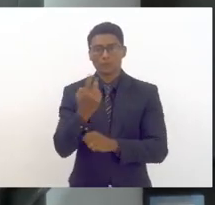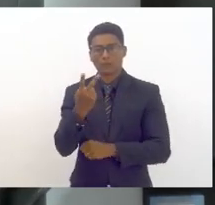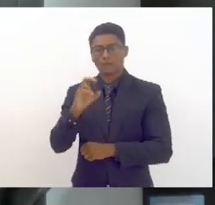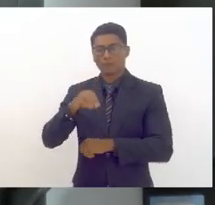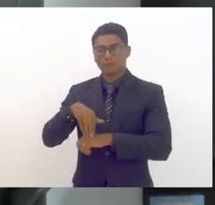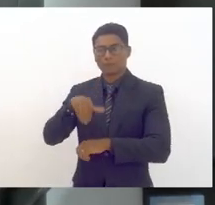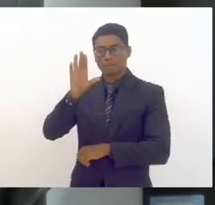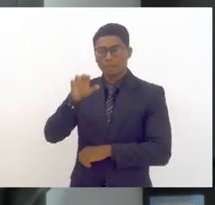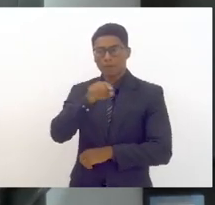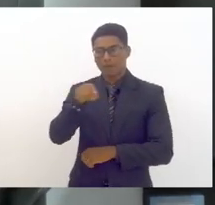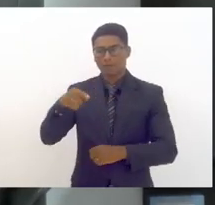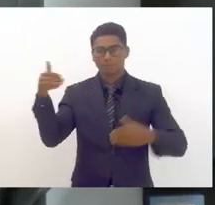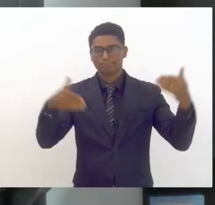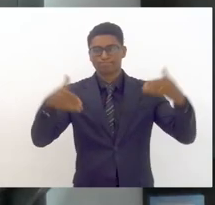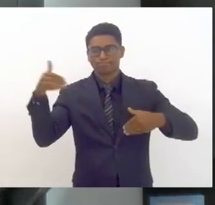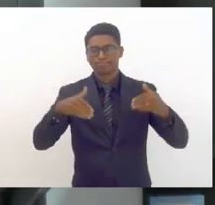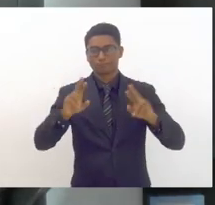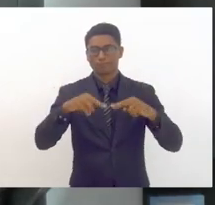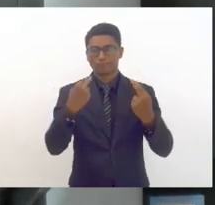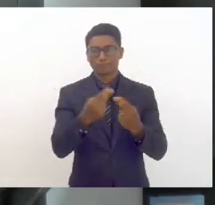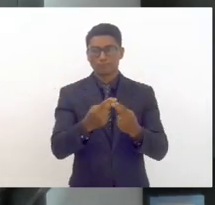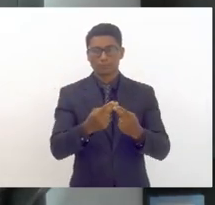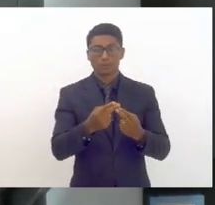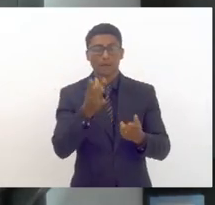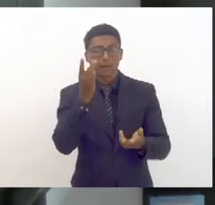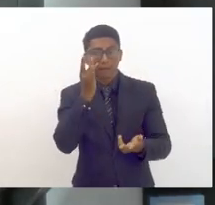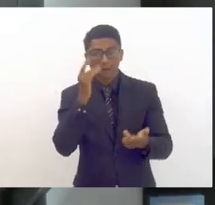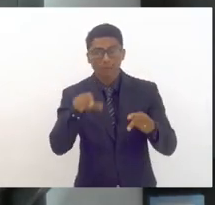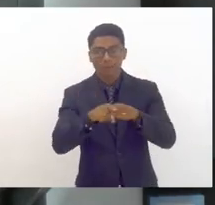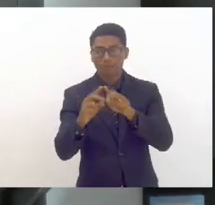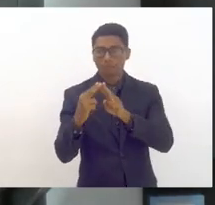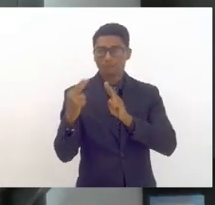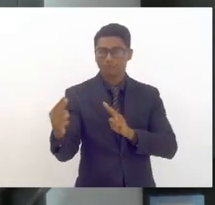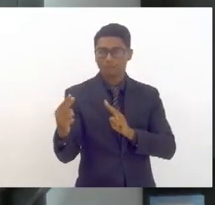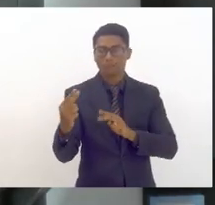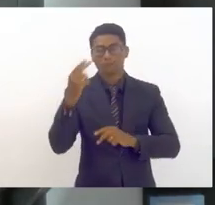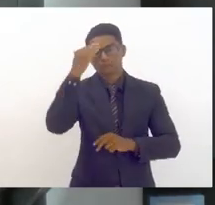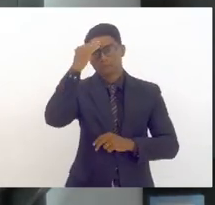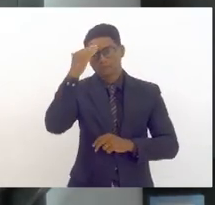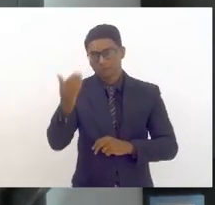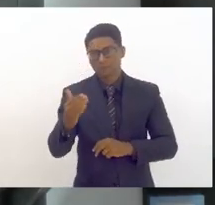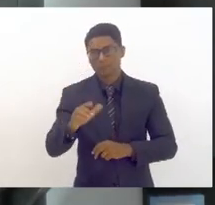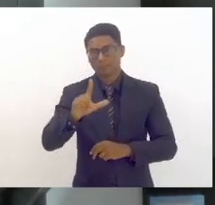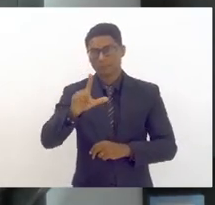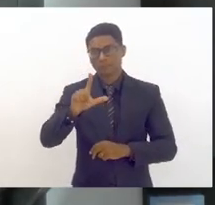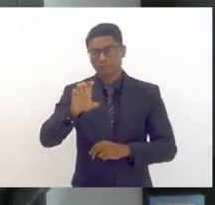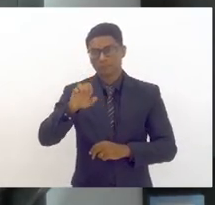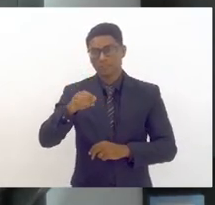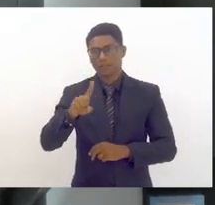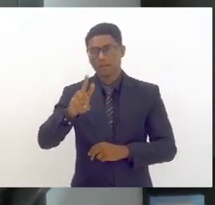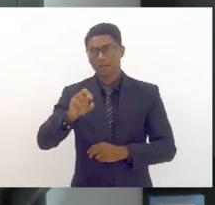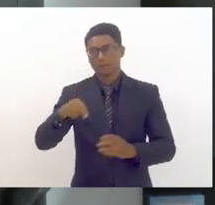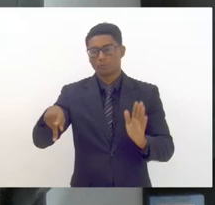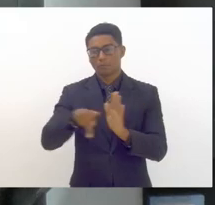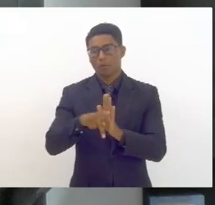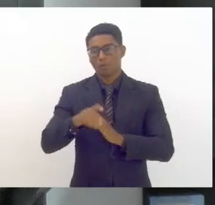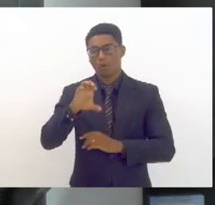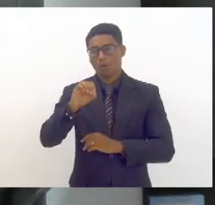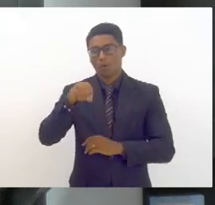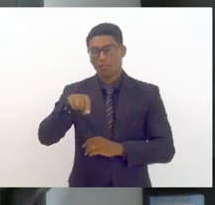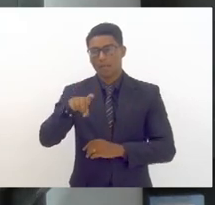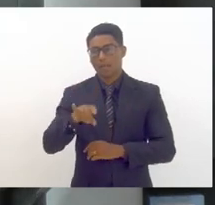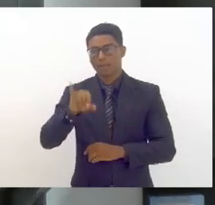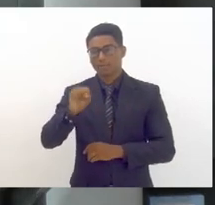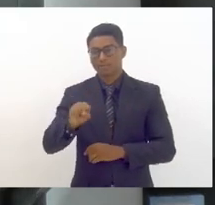dessa audiência pública, tanto presencialmente quanto virtualmente. Agradecer né, ao Leandro Vilela, da Conexis, que se